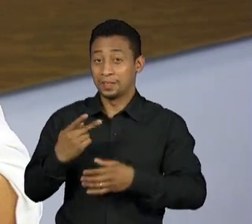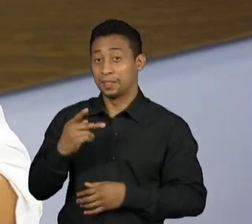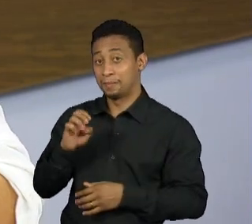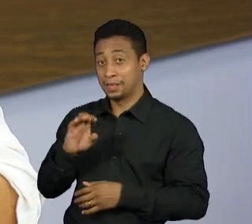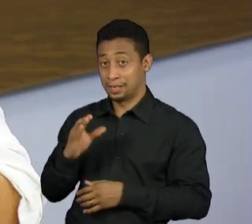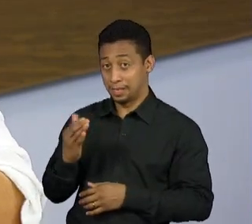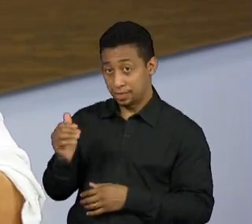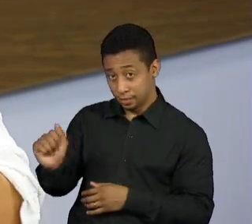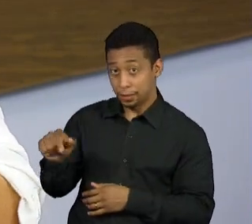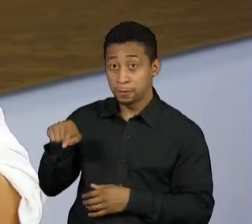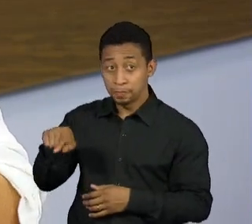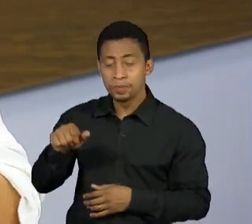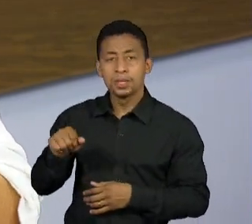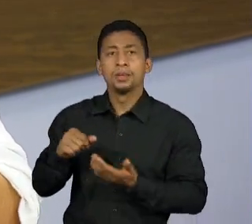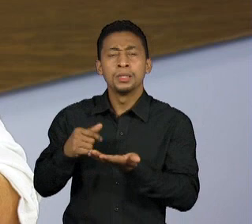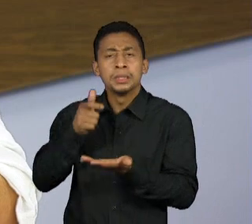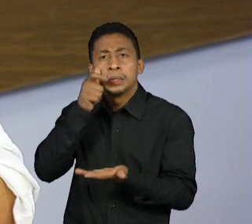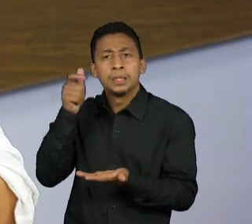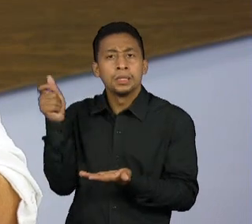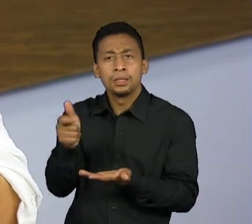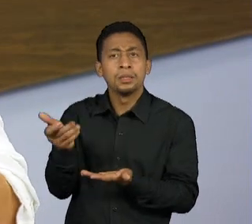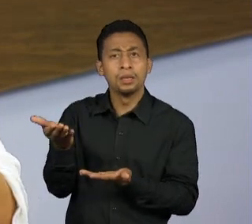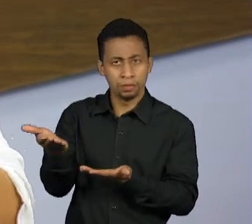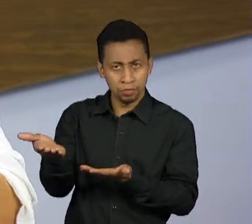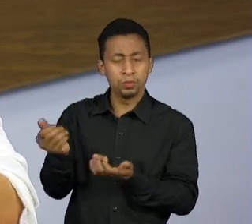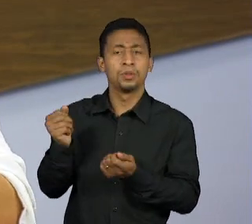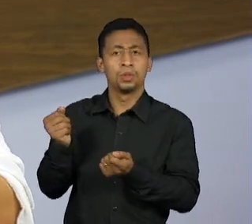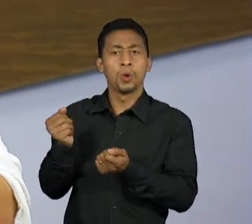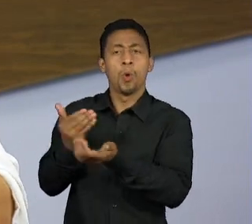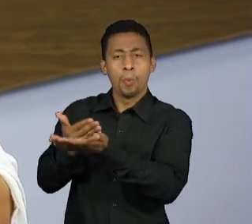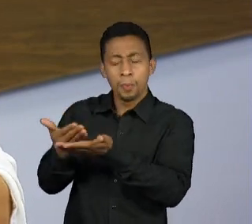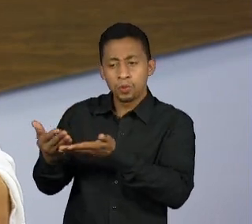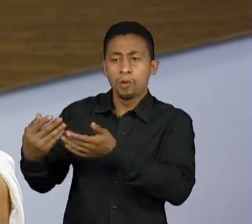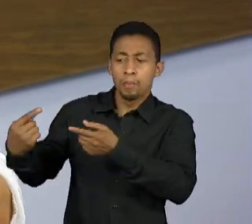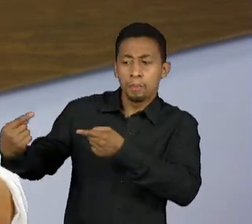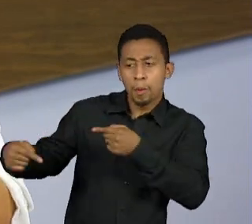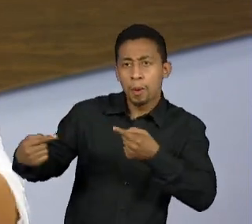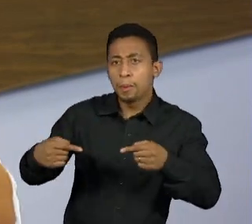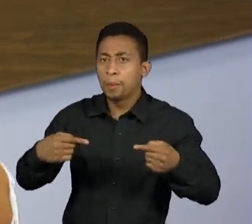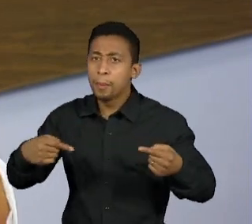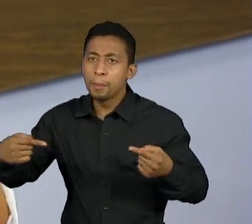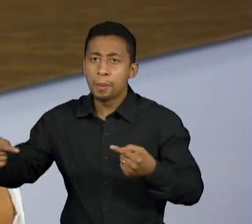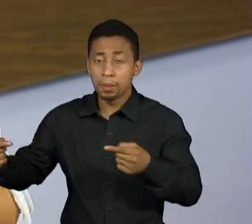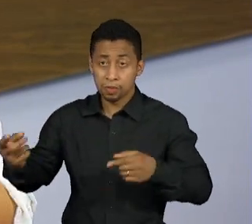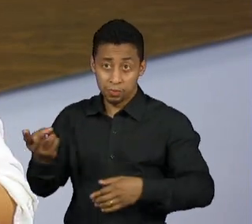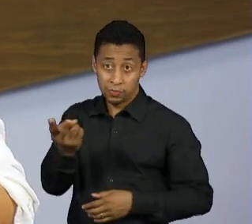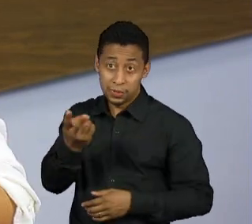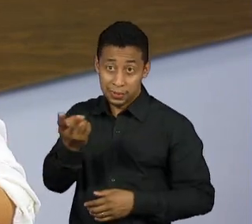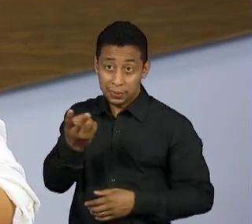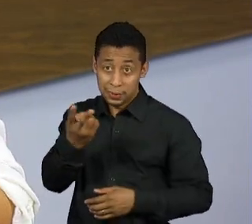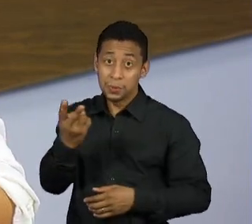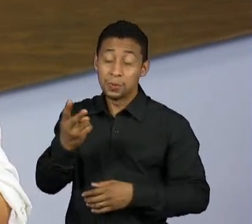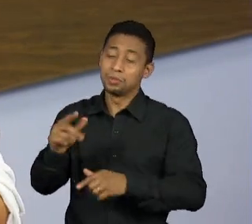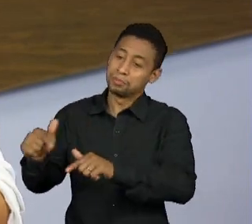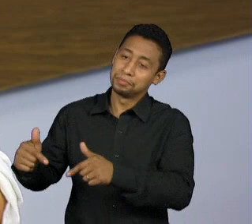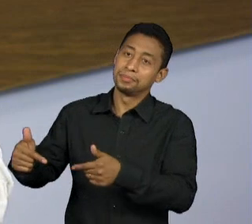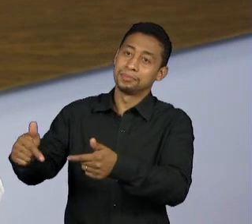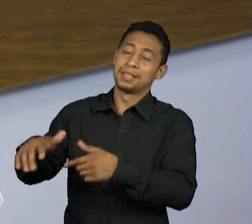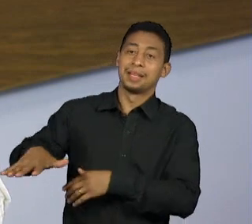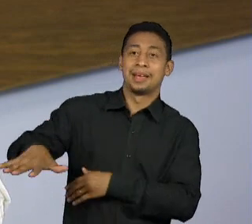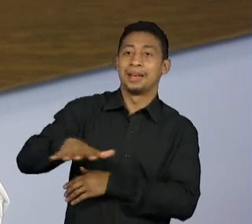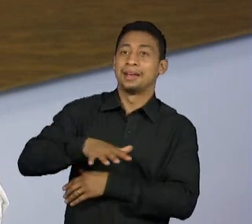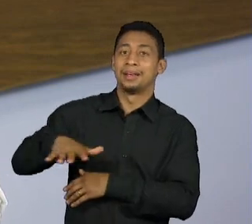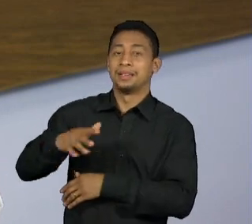muito interessante que ele partiu também dessa divergência política de vocês dois, né? No mesmo campo progressista e tal.